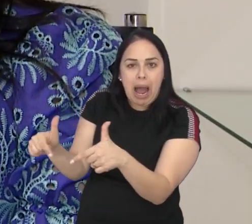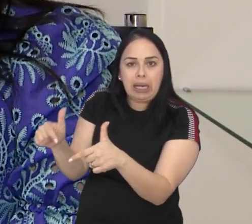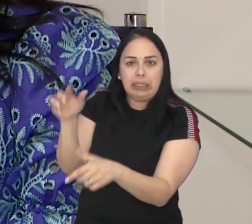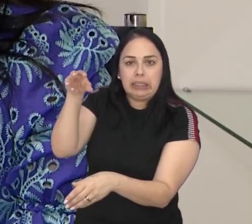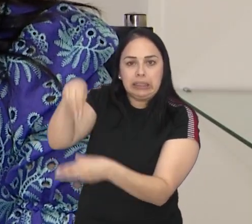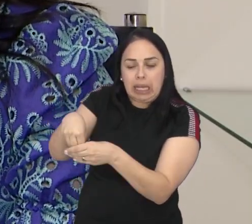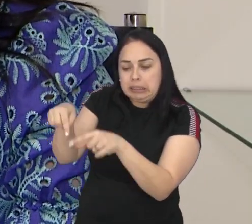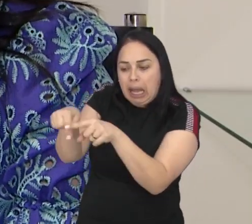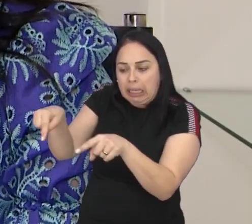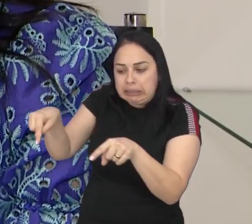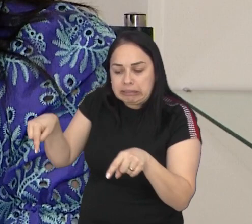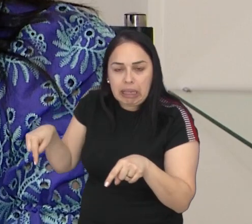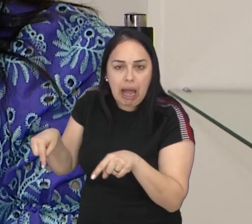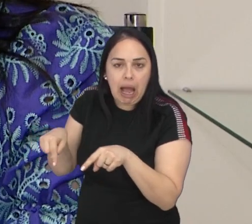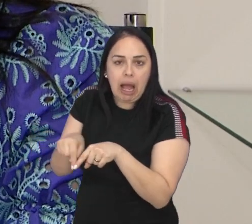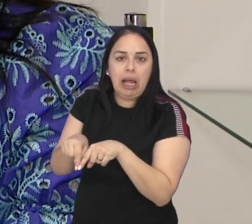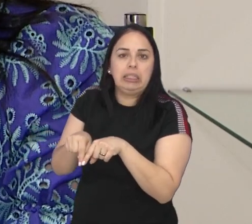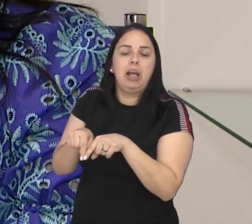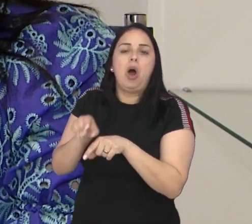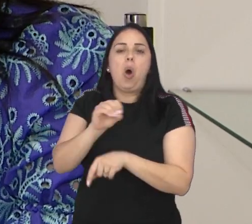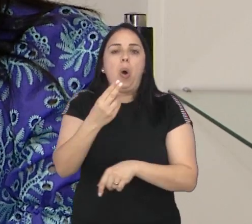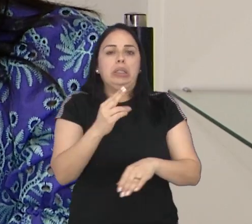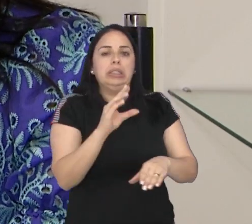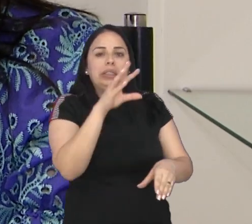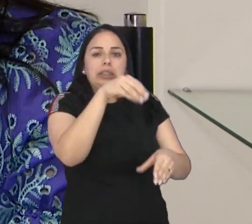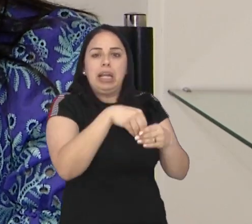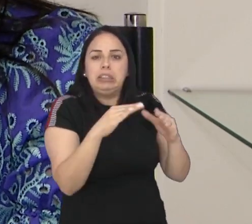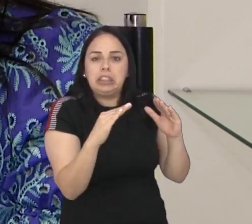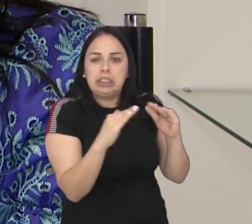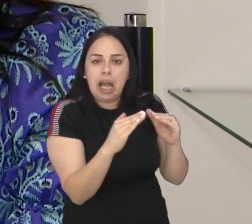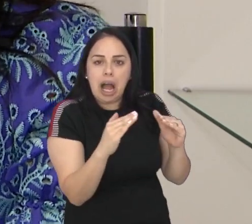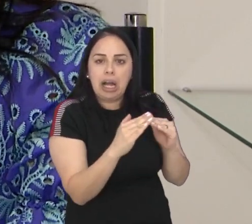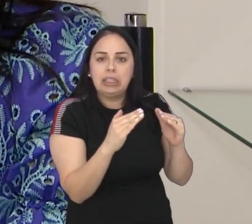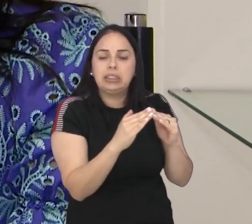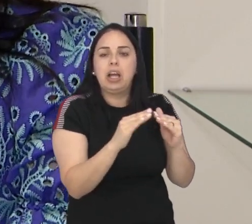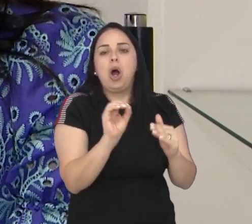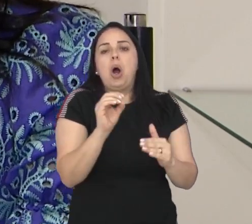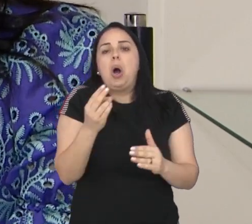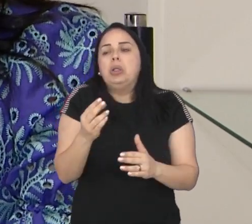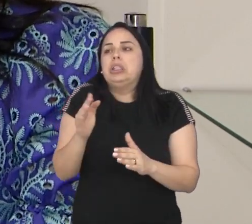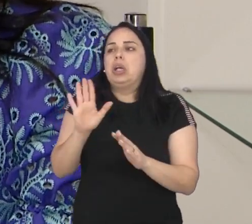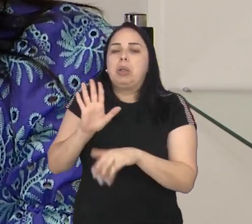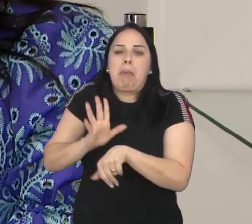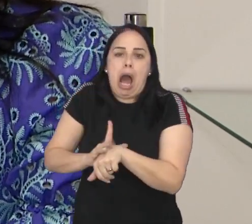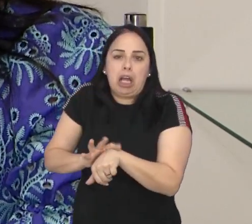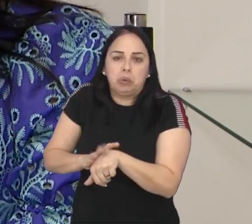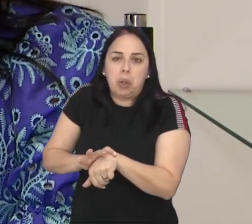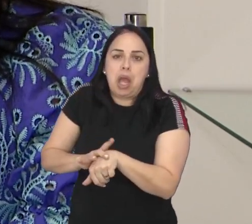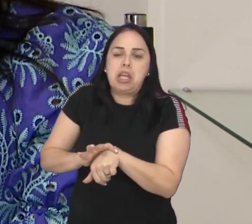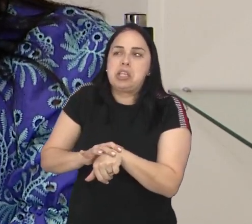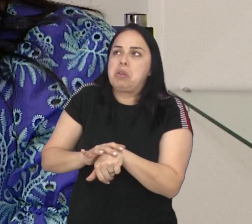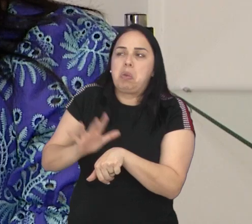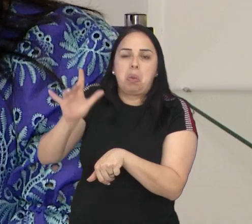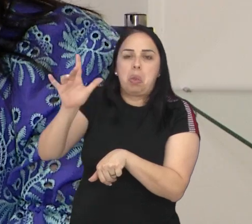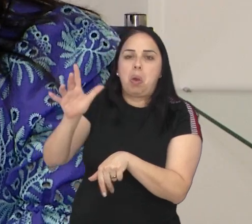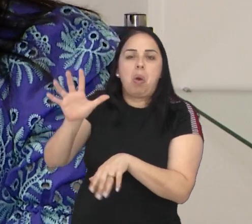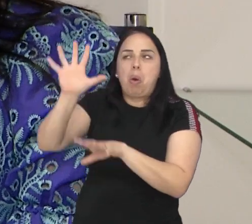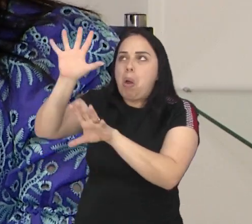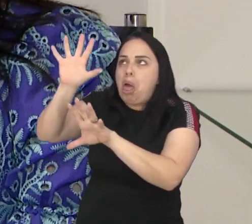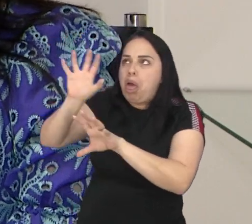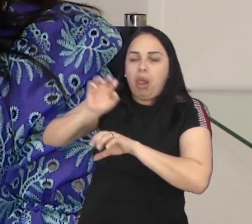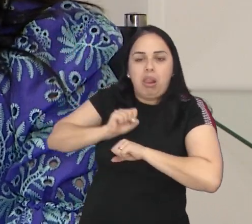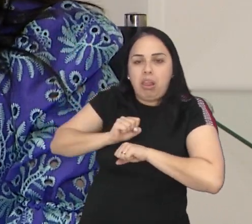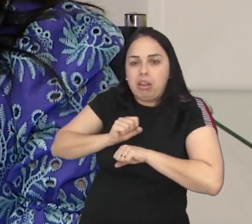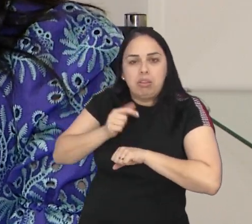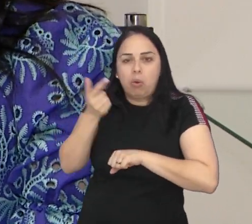que não vivem ao ar livre, então pacientes que estão em home office, pacientes que já têm alguma doença de base, uma má